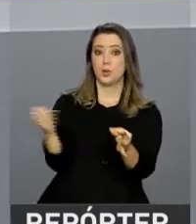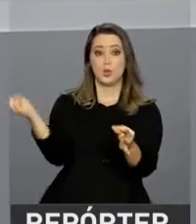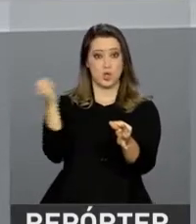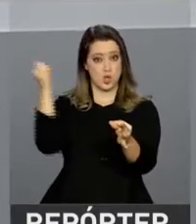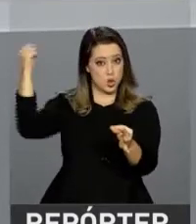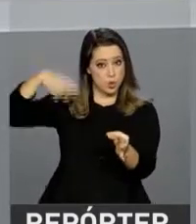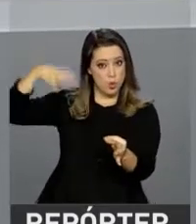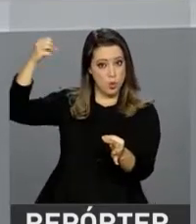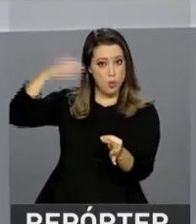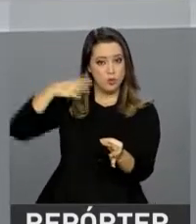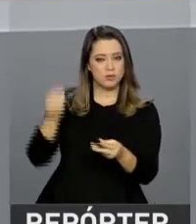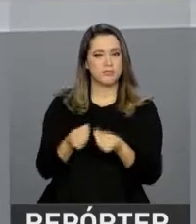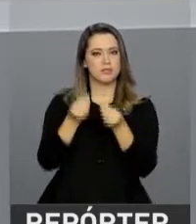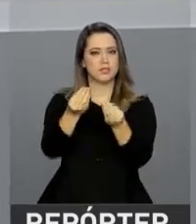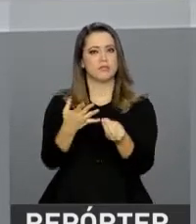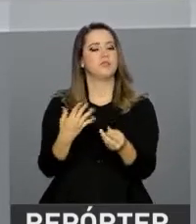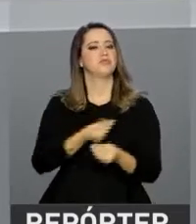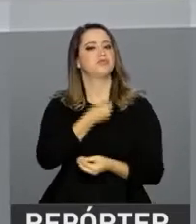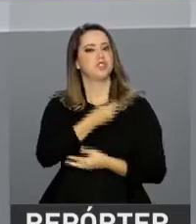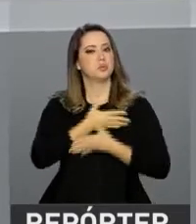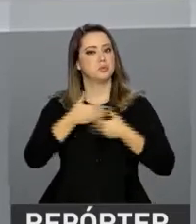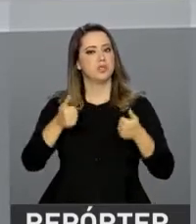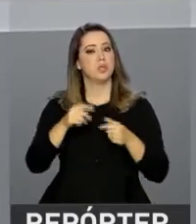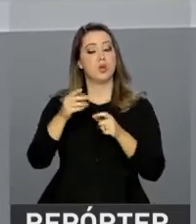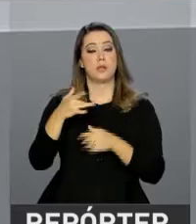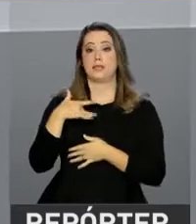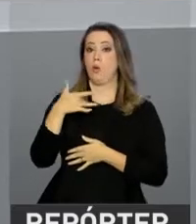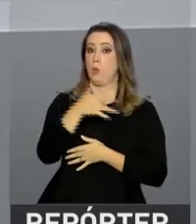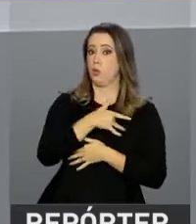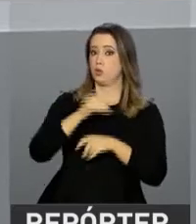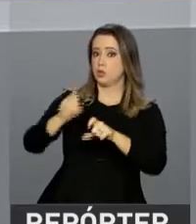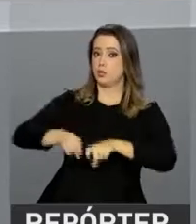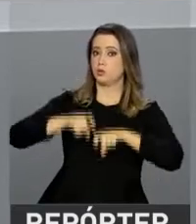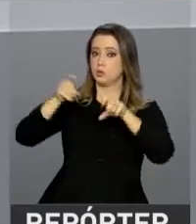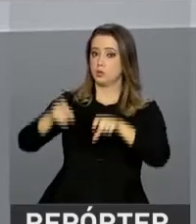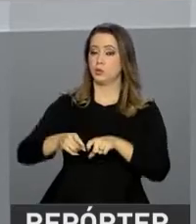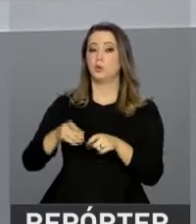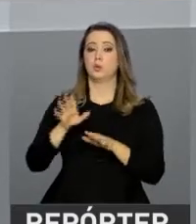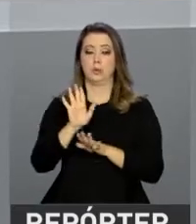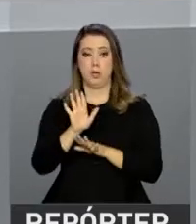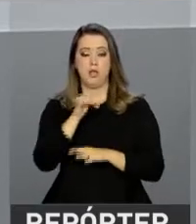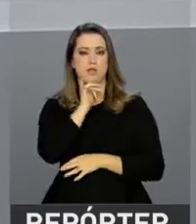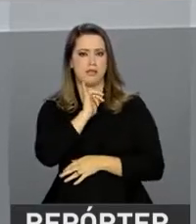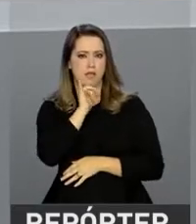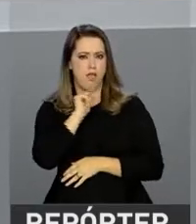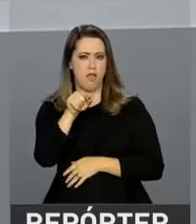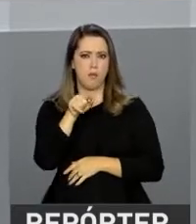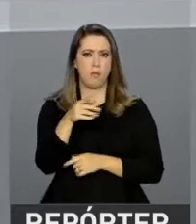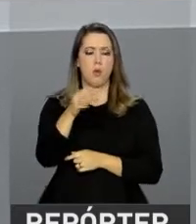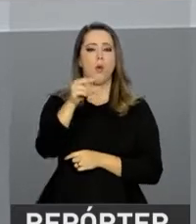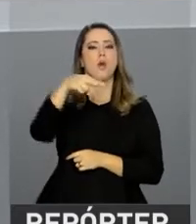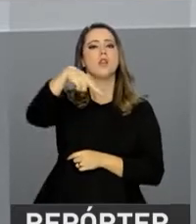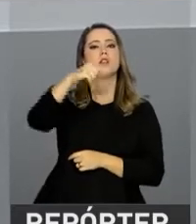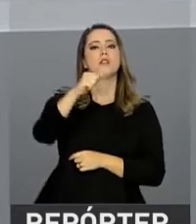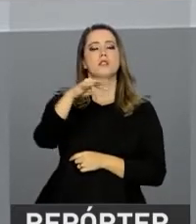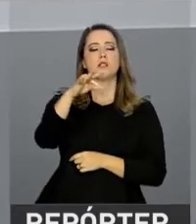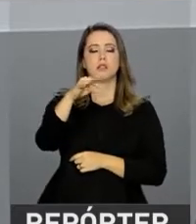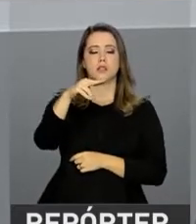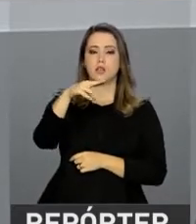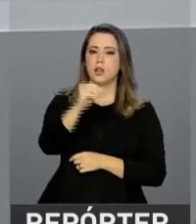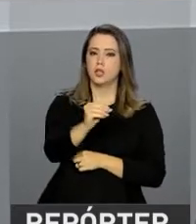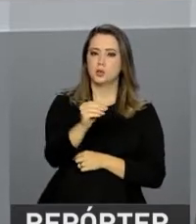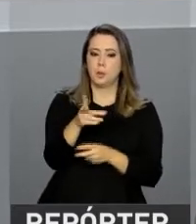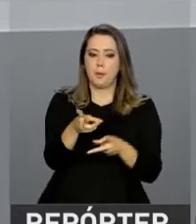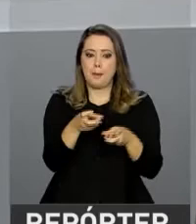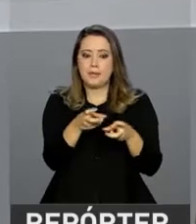para as nossas vidas em áreas como saúde agricultura essa luz ajuda por exemplo a desenvolver nanopartículas para o diagnóstico de